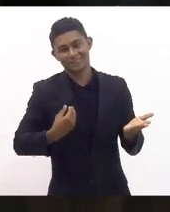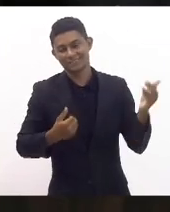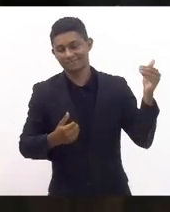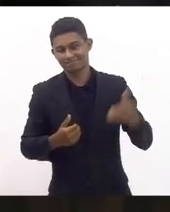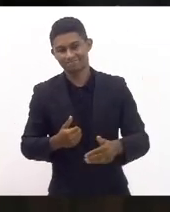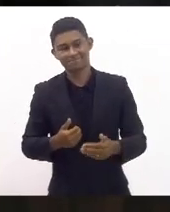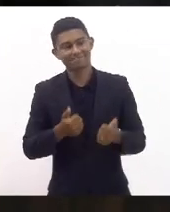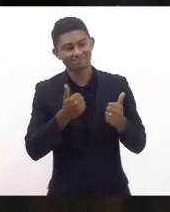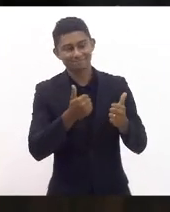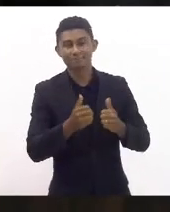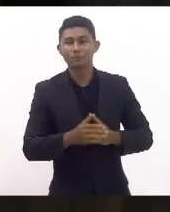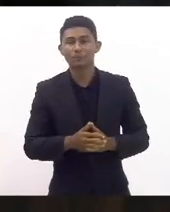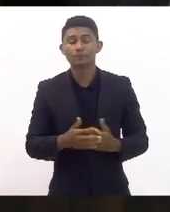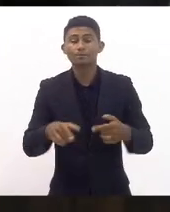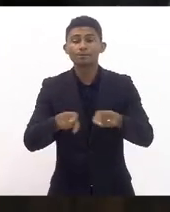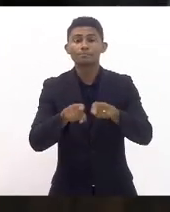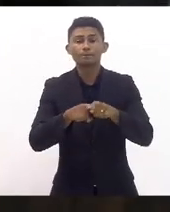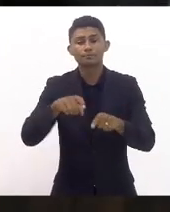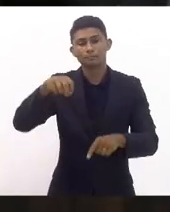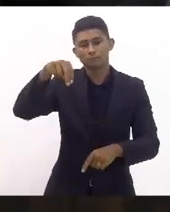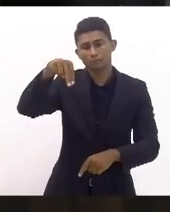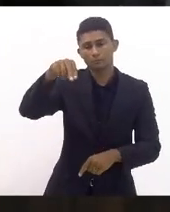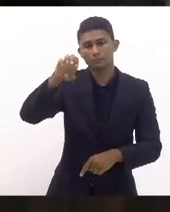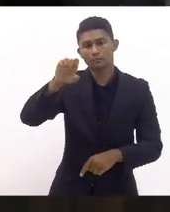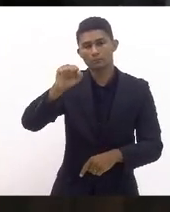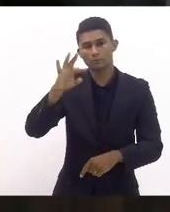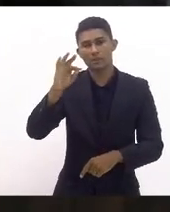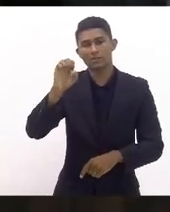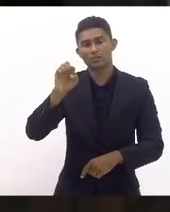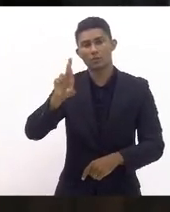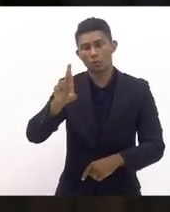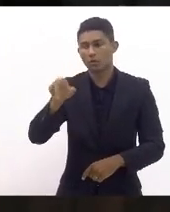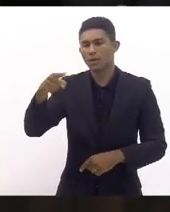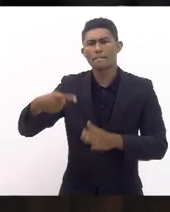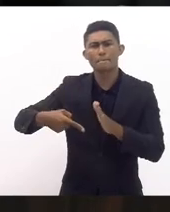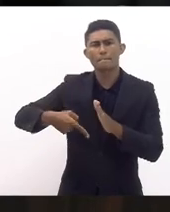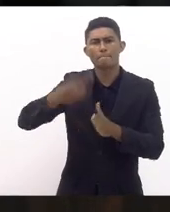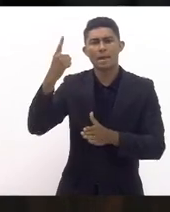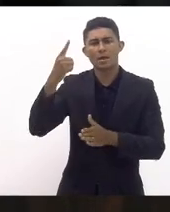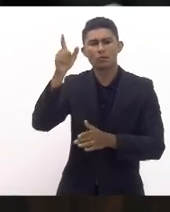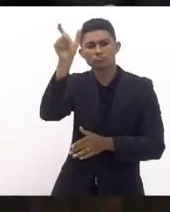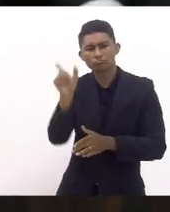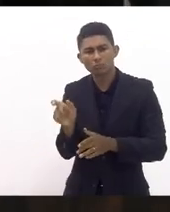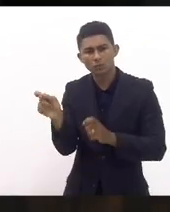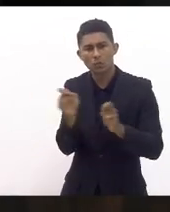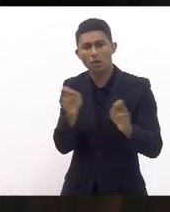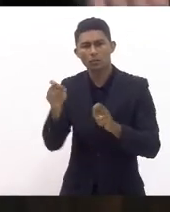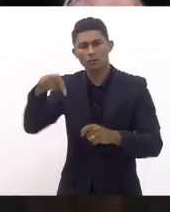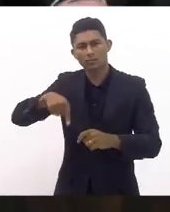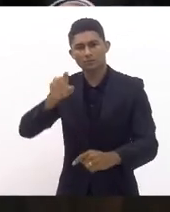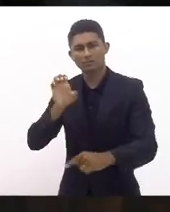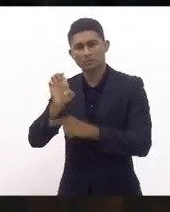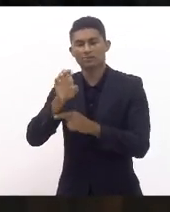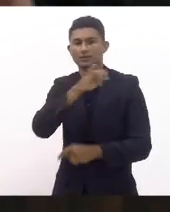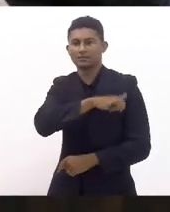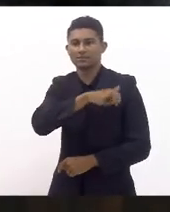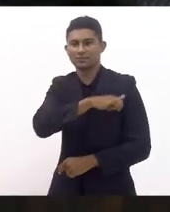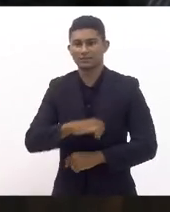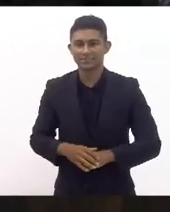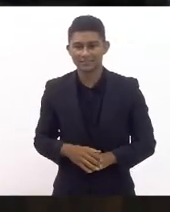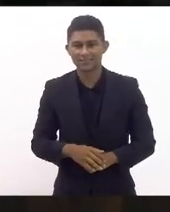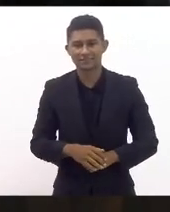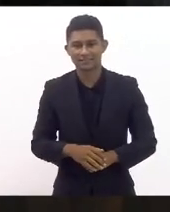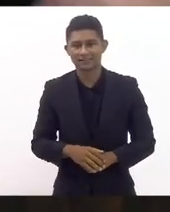secretário. Ao Nestor, o doutor Nestor, que foi o primeiro controlador do Estado, que é o seu